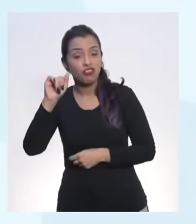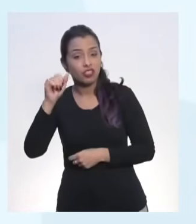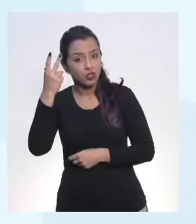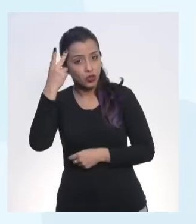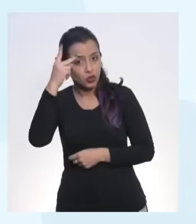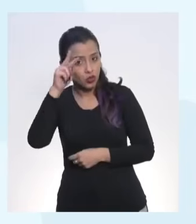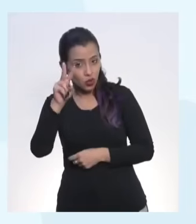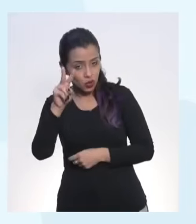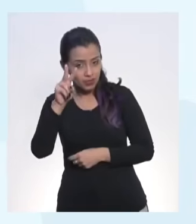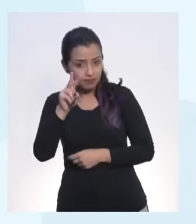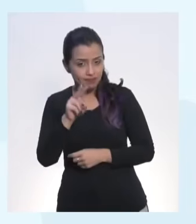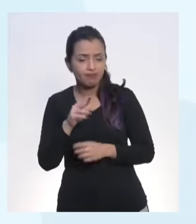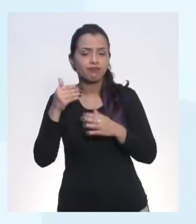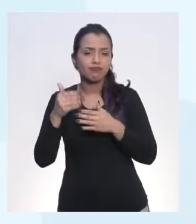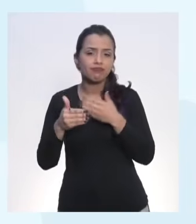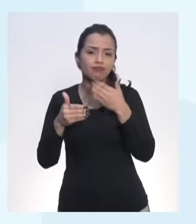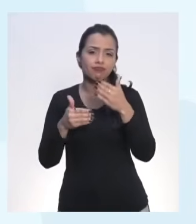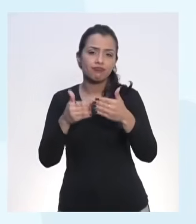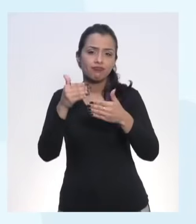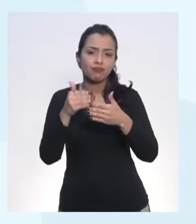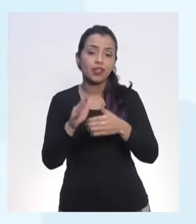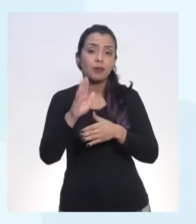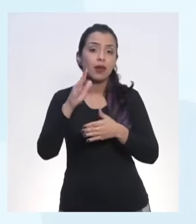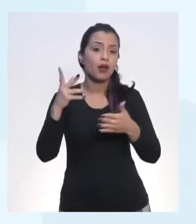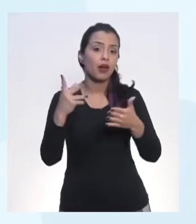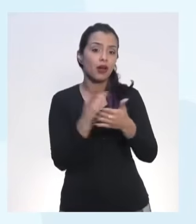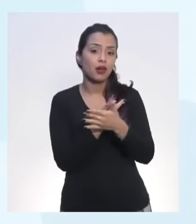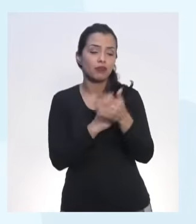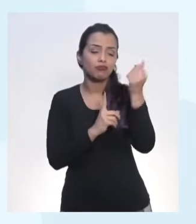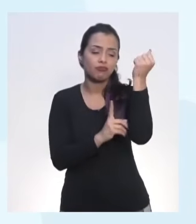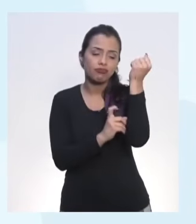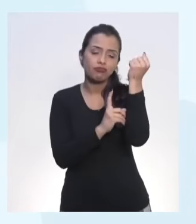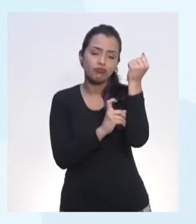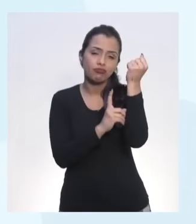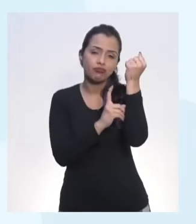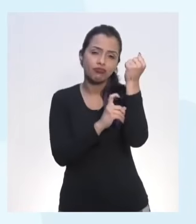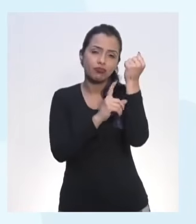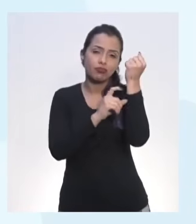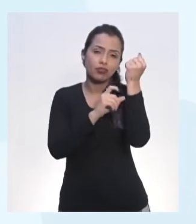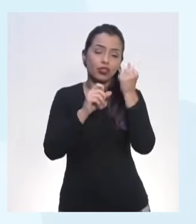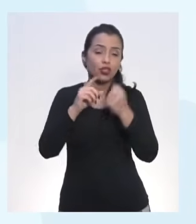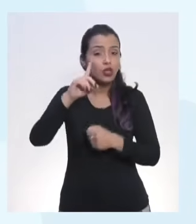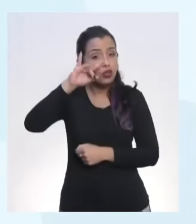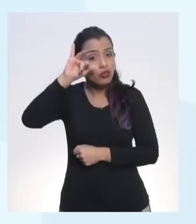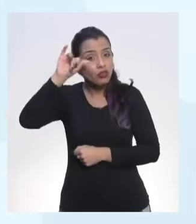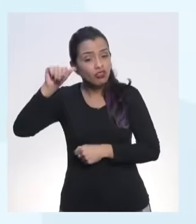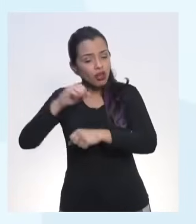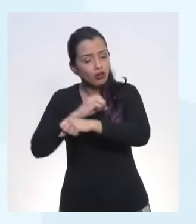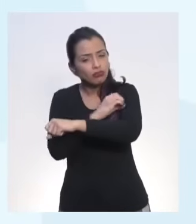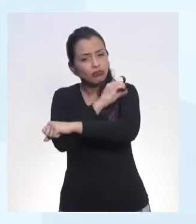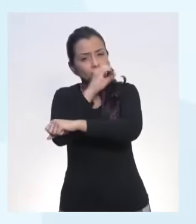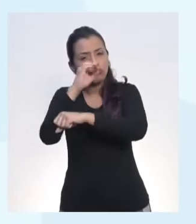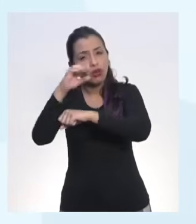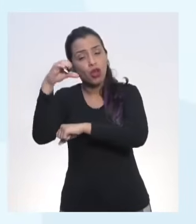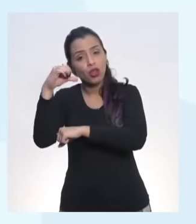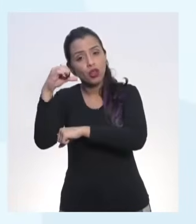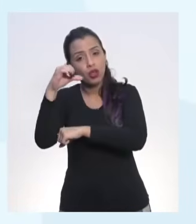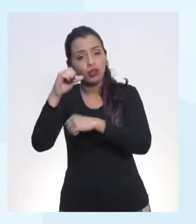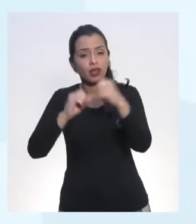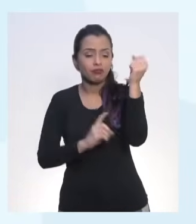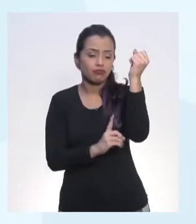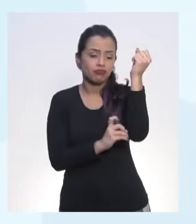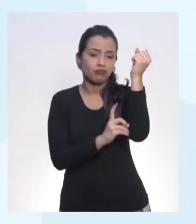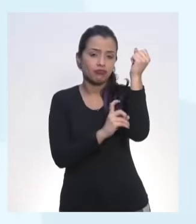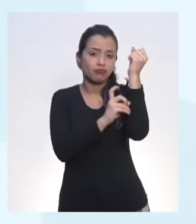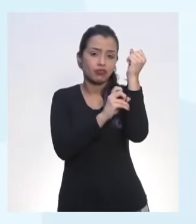Só que tem um problema. No 9º dia, ela vai estar lá no 9 metros. Quando ela estiver no 9 metros, no